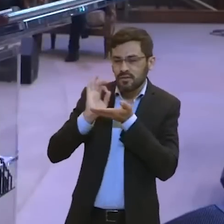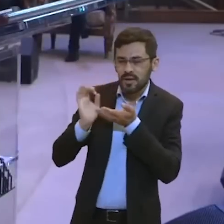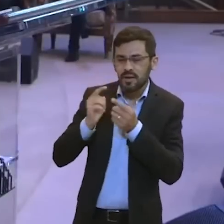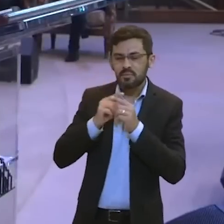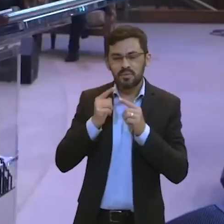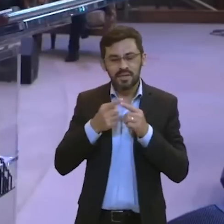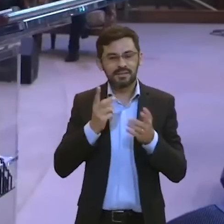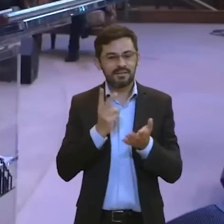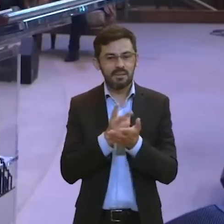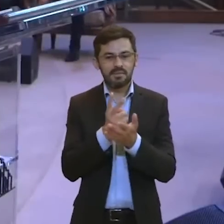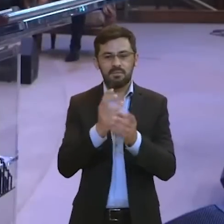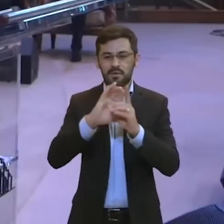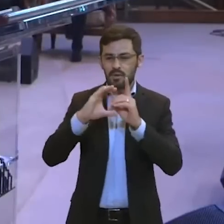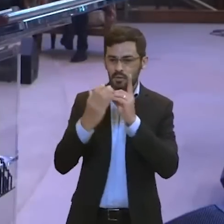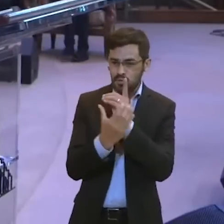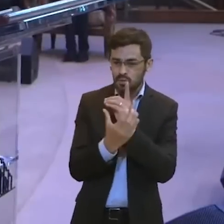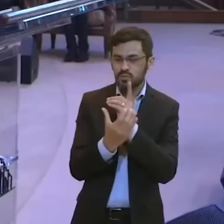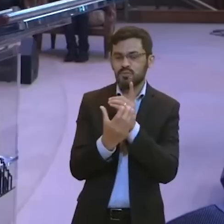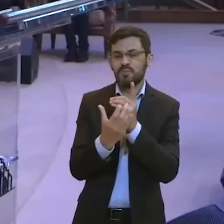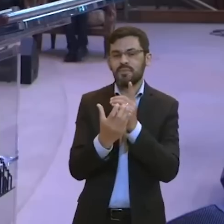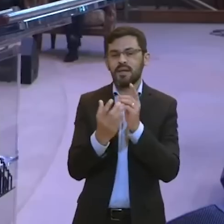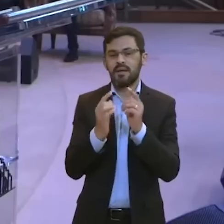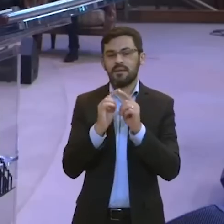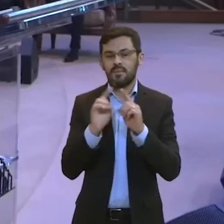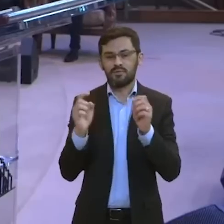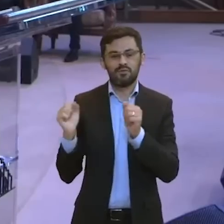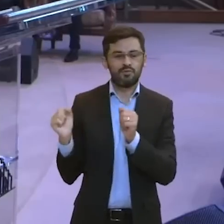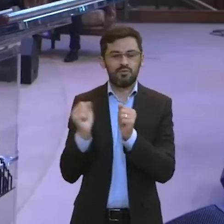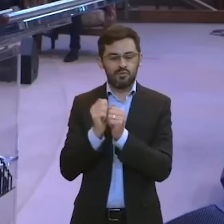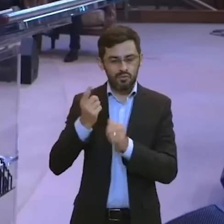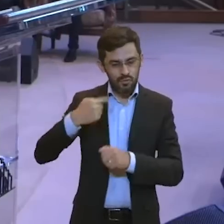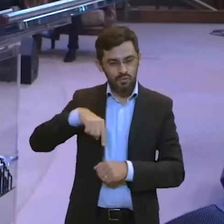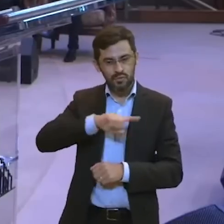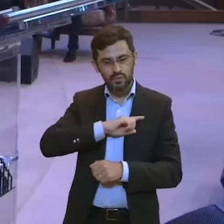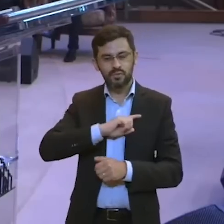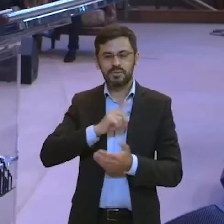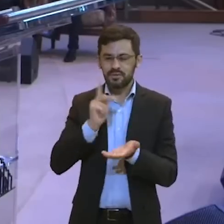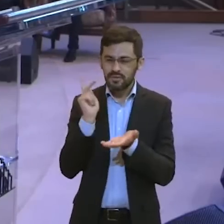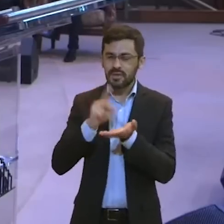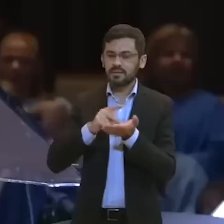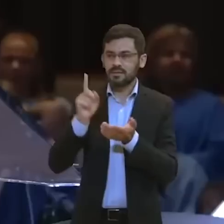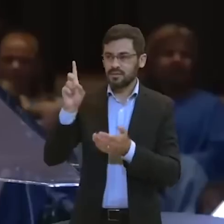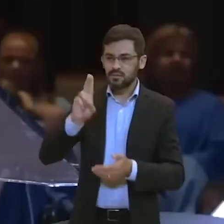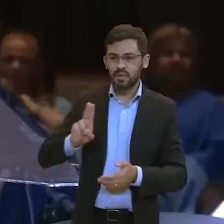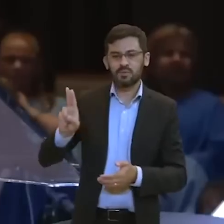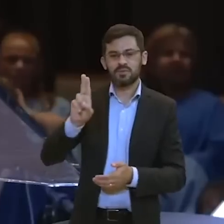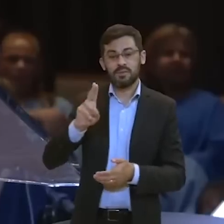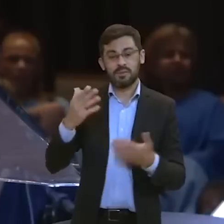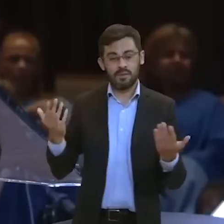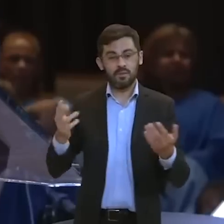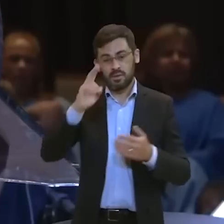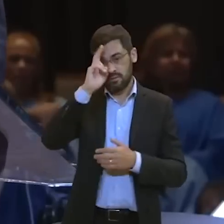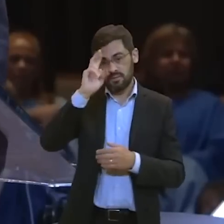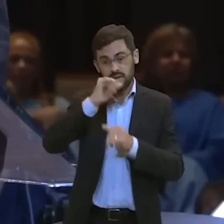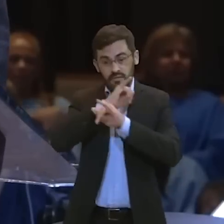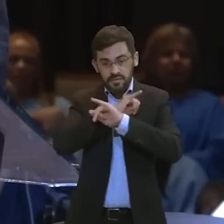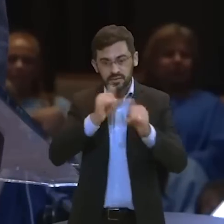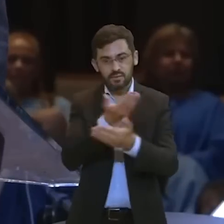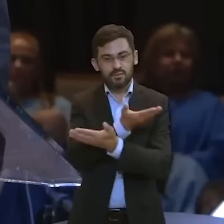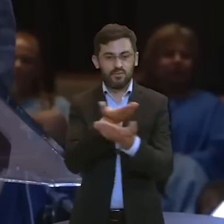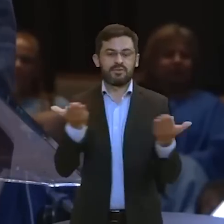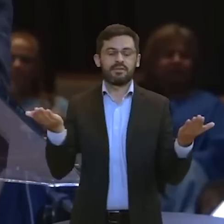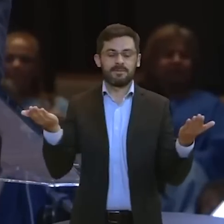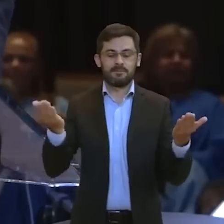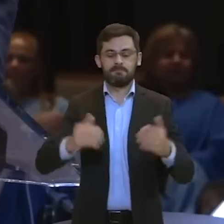das 5 tem o culto aqui, o primeiro culto nosso, né? Que Deus tem usado. Então fica aí o lembrete e o convite para